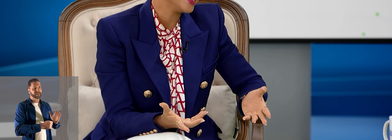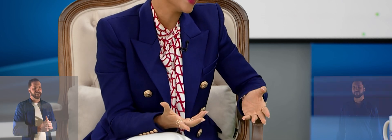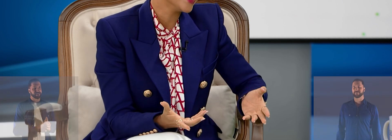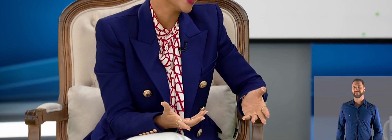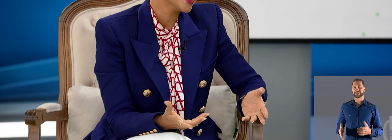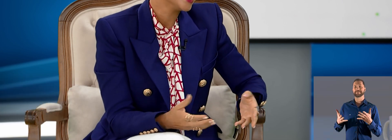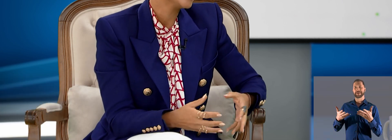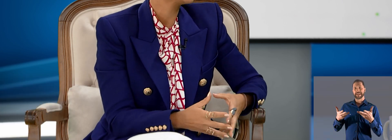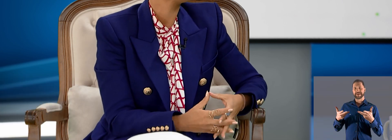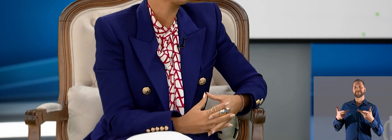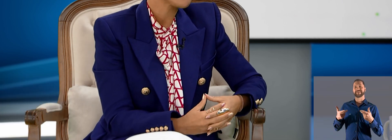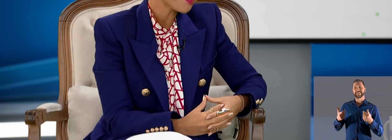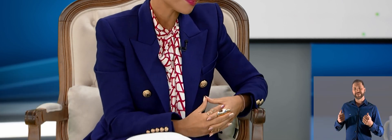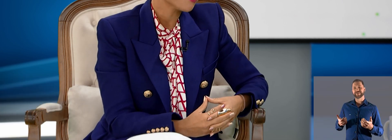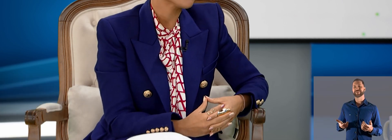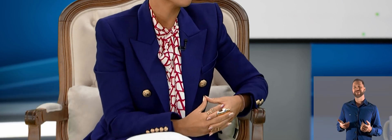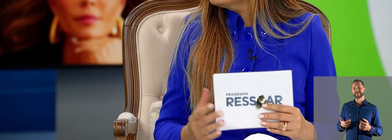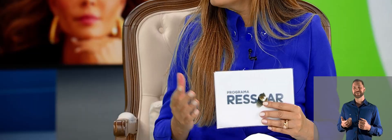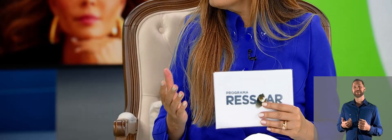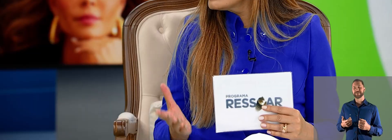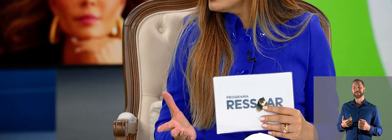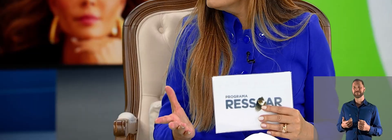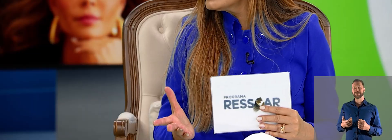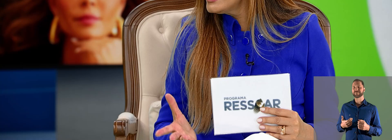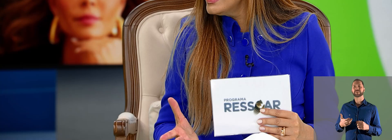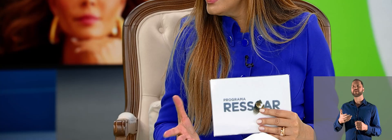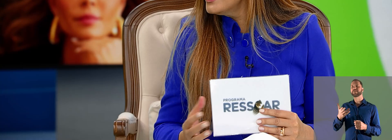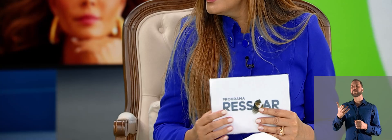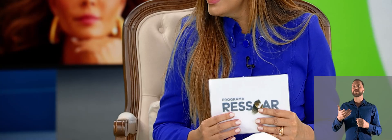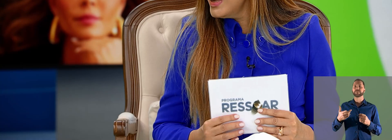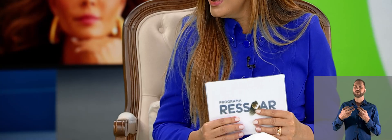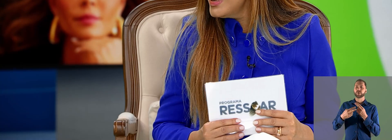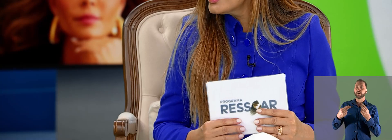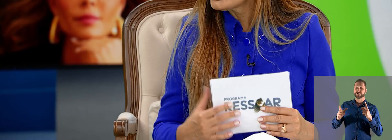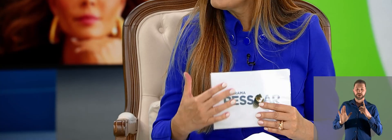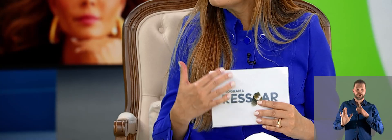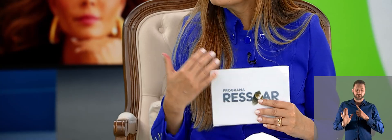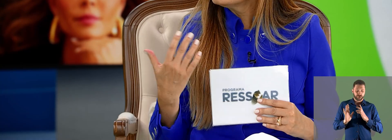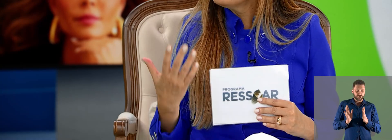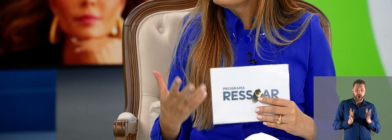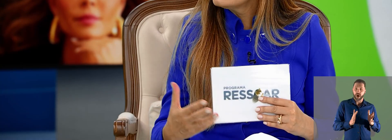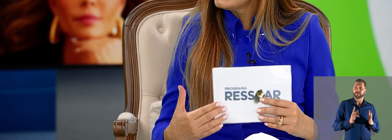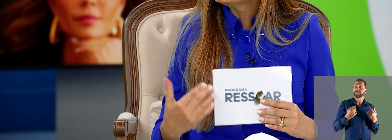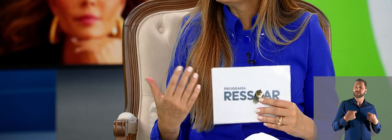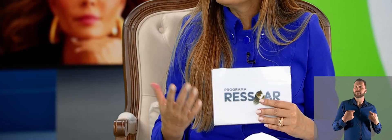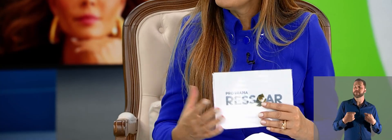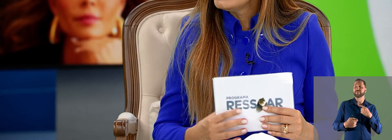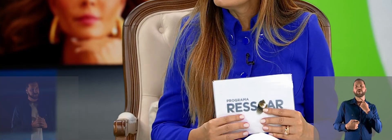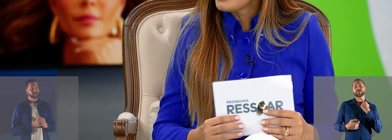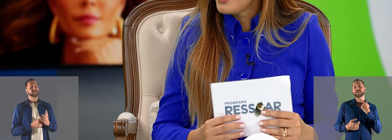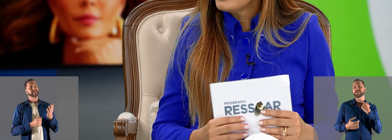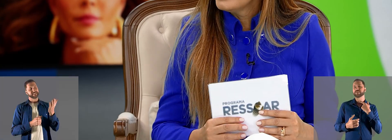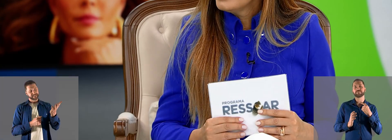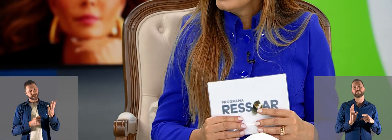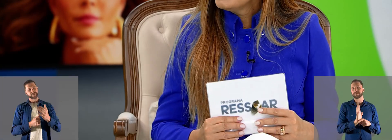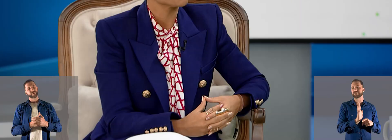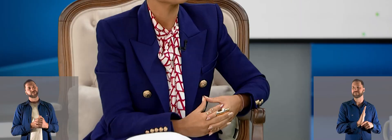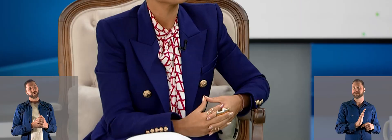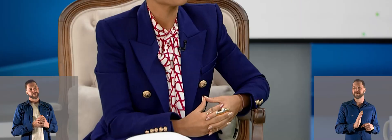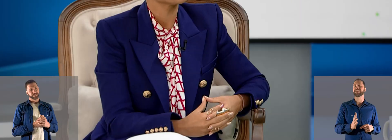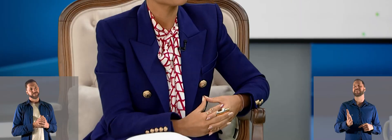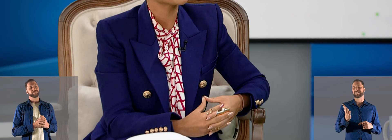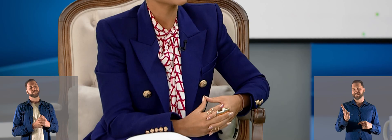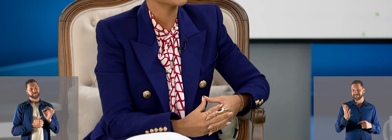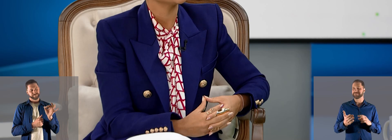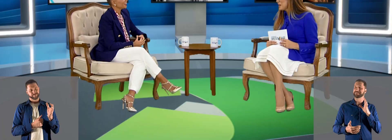com carinho maravilhoso e com o que você já tem né você só precisa ter vontade se mobilizar exato